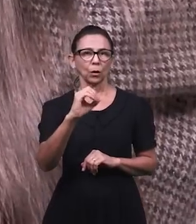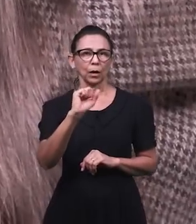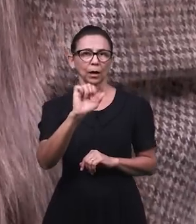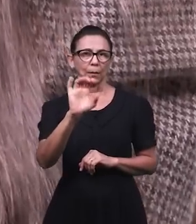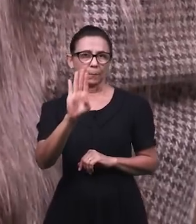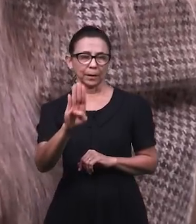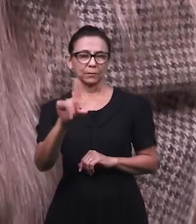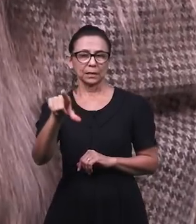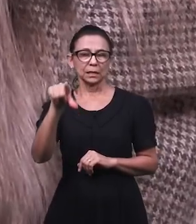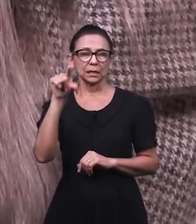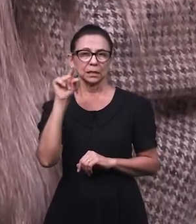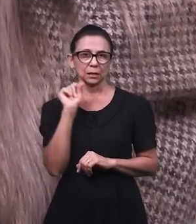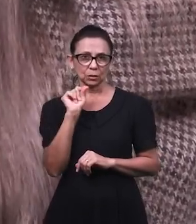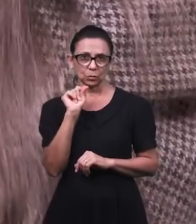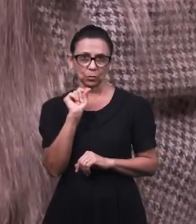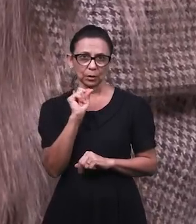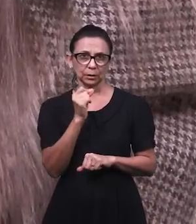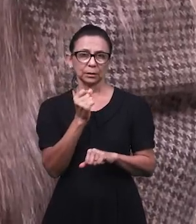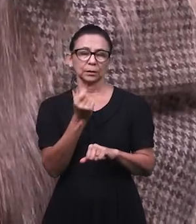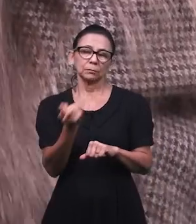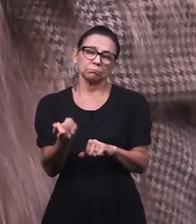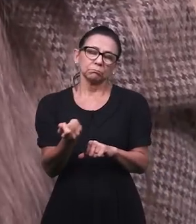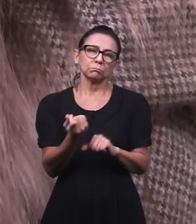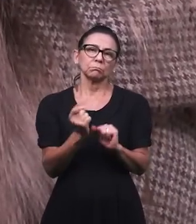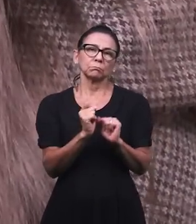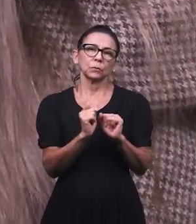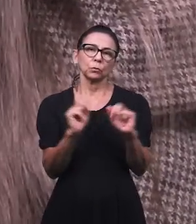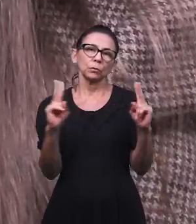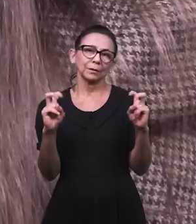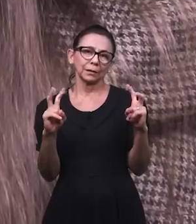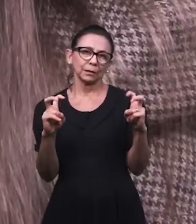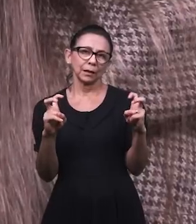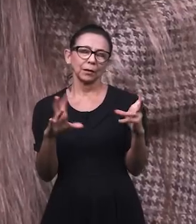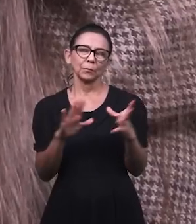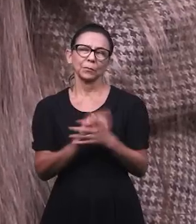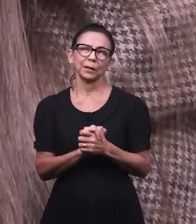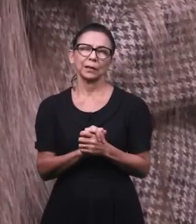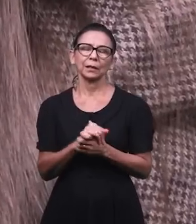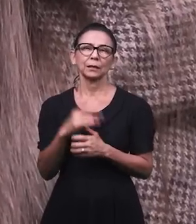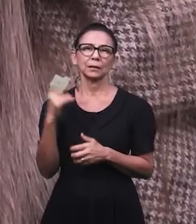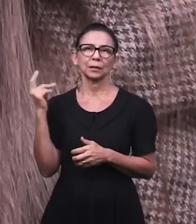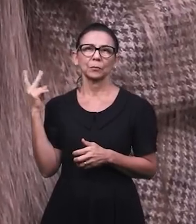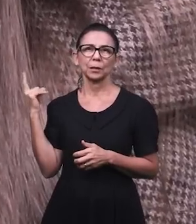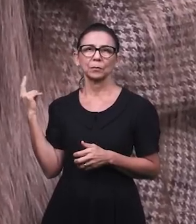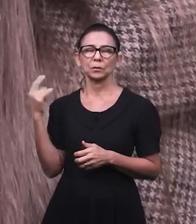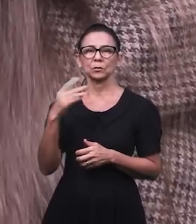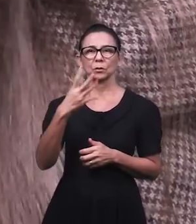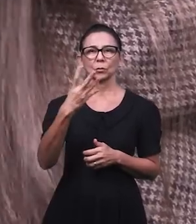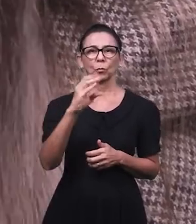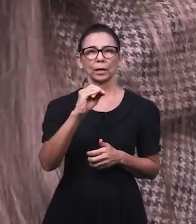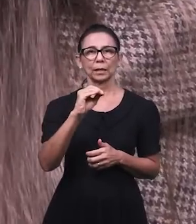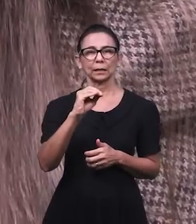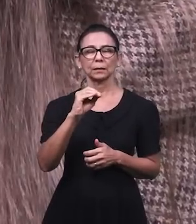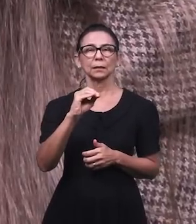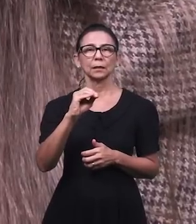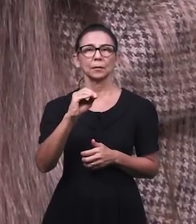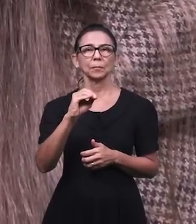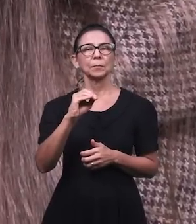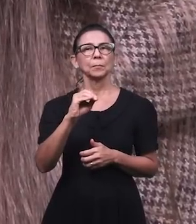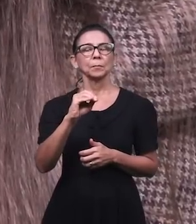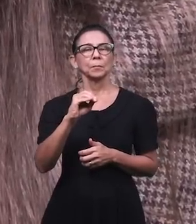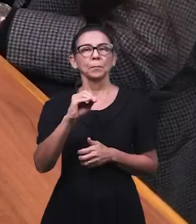uma matéria pra você prestar a segunda fase. Na primeira fase é tudo. Você tem na minha época, eu acho que você fazia 40